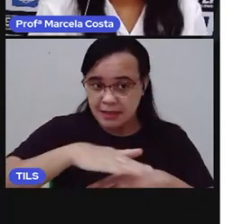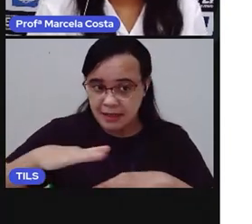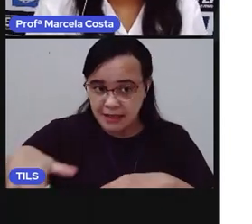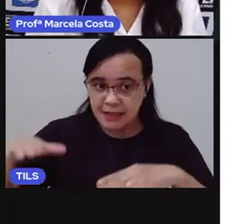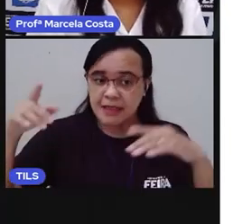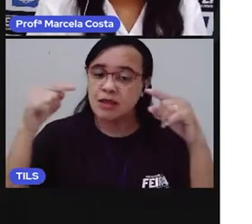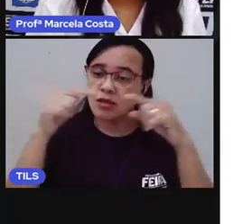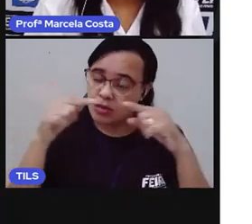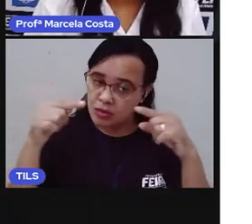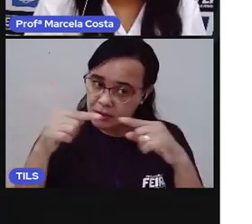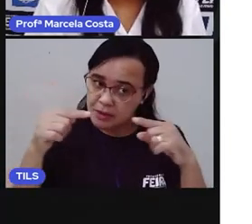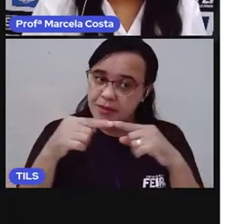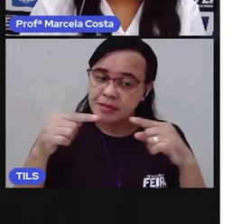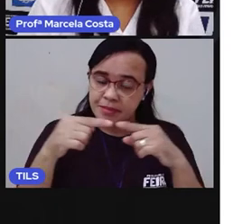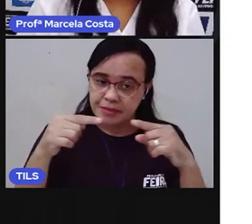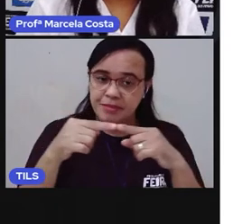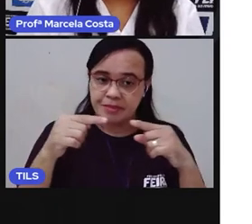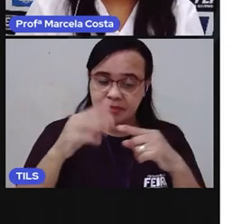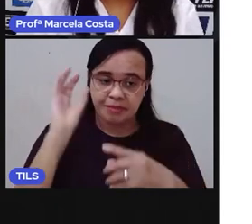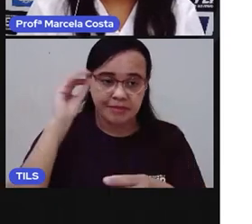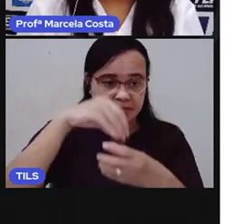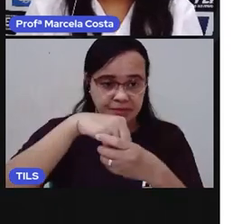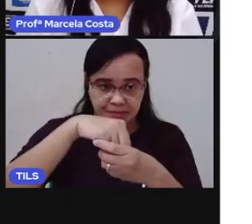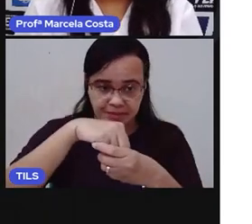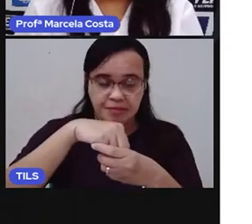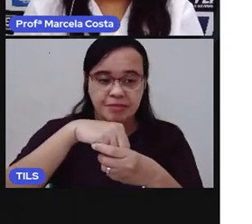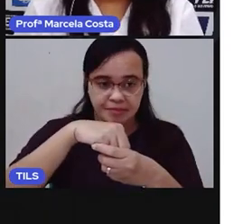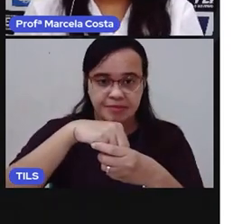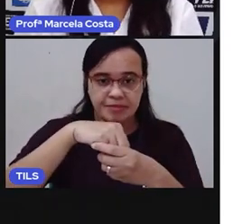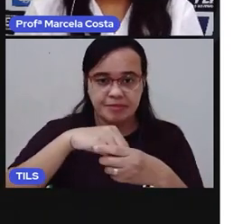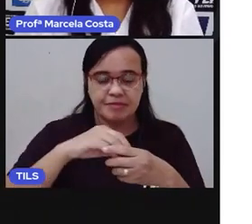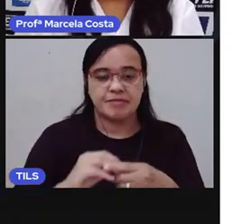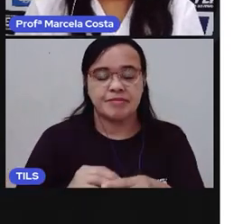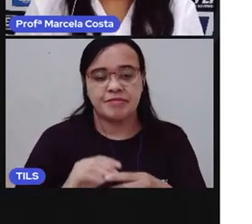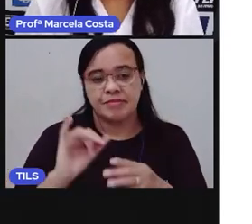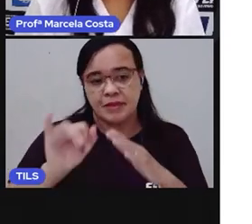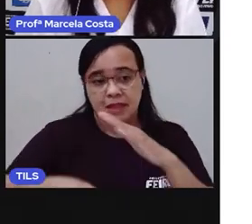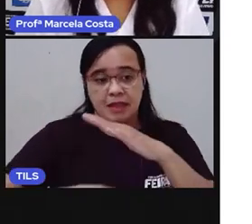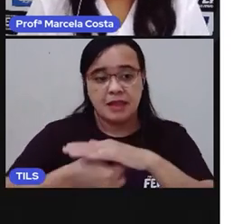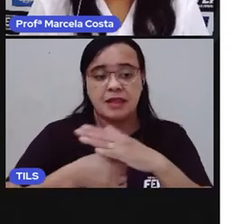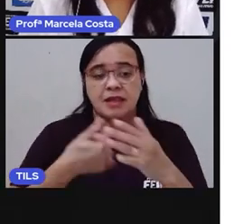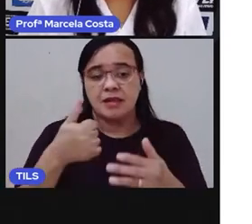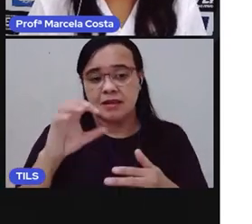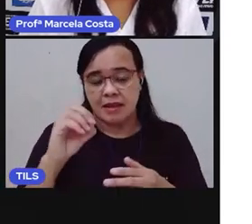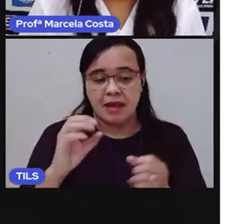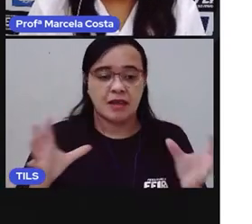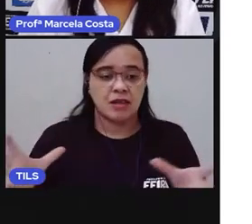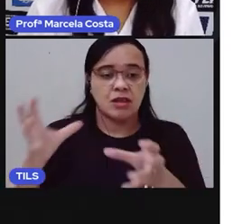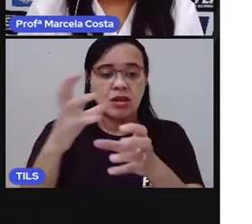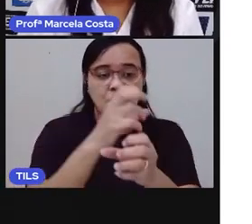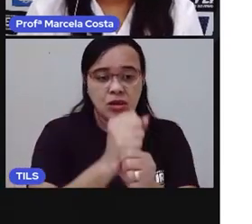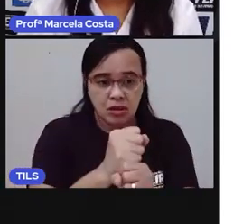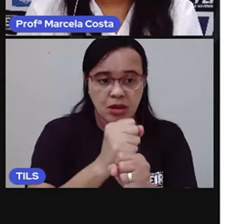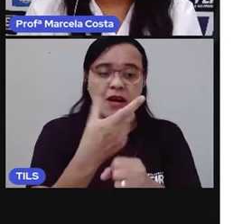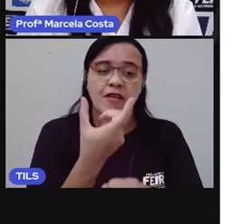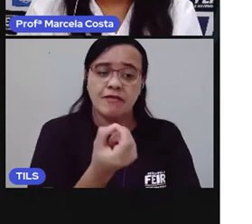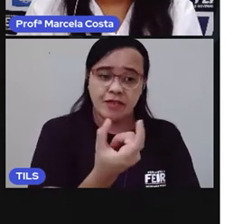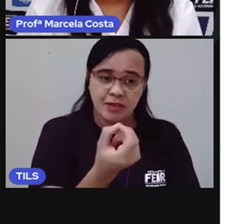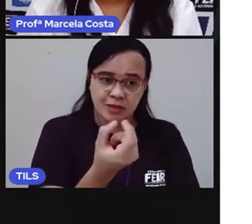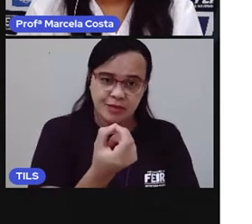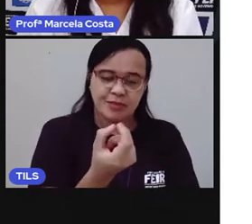10 dentes na parte superior e 10 dentes na parte inferior, totalizando 20